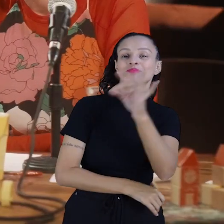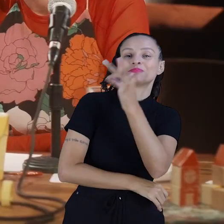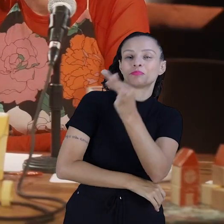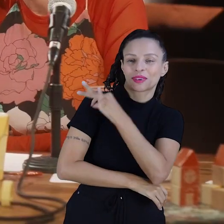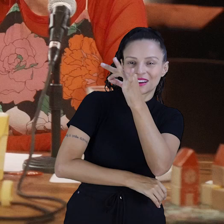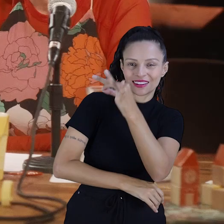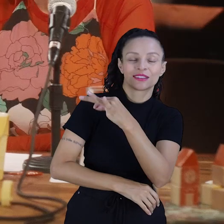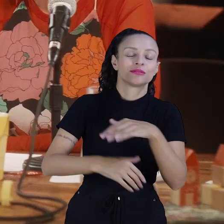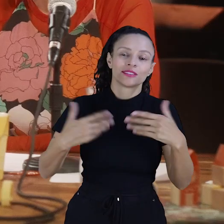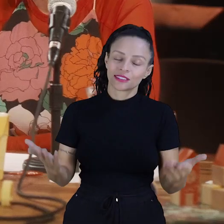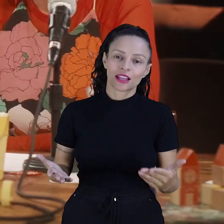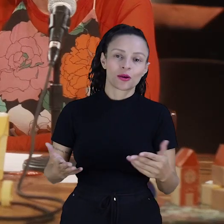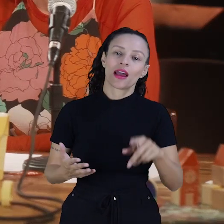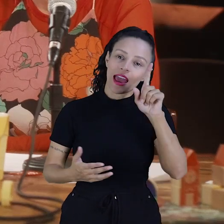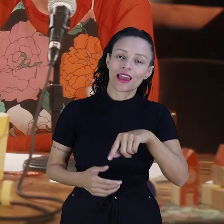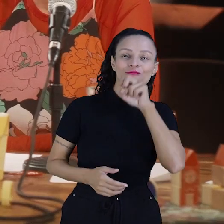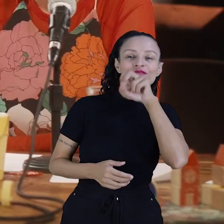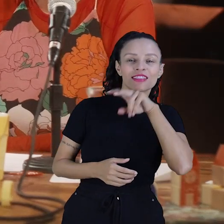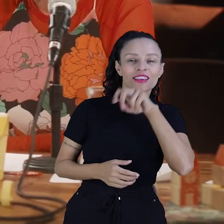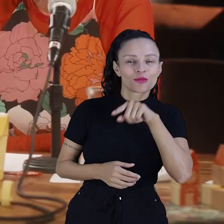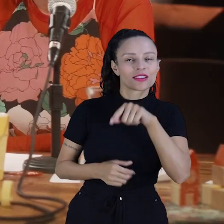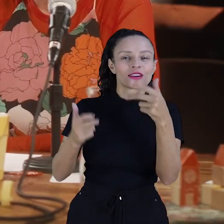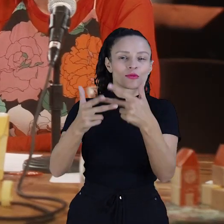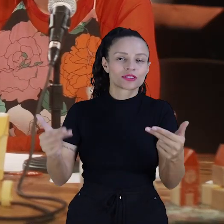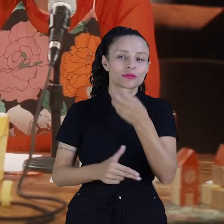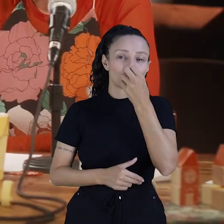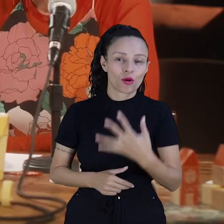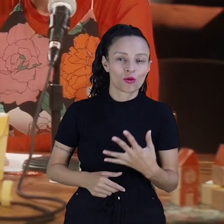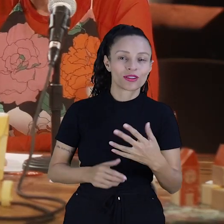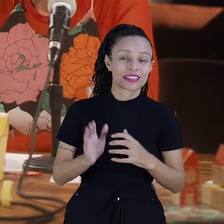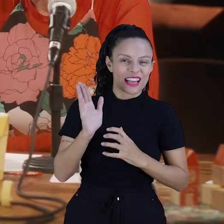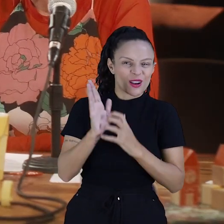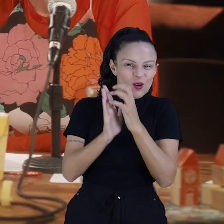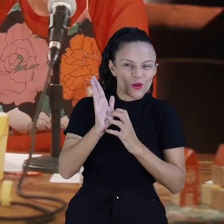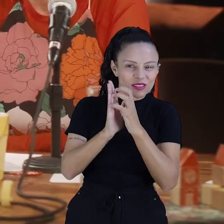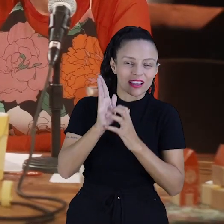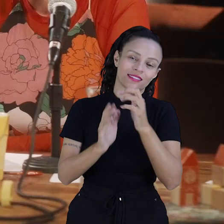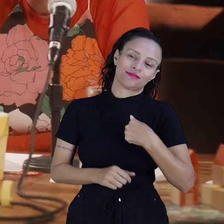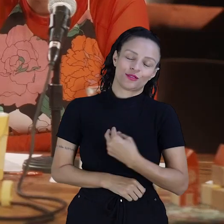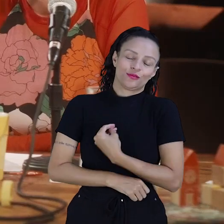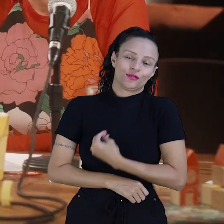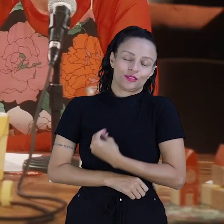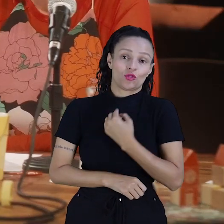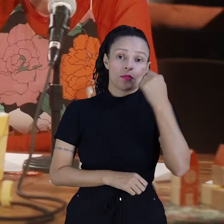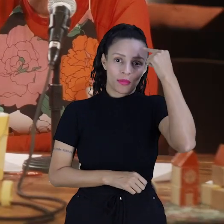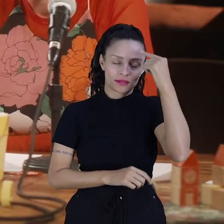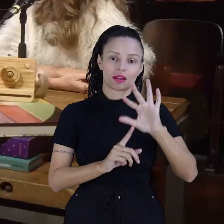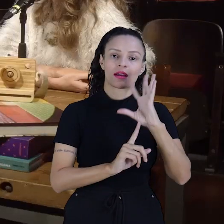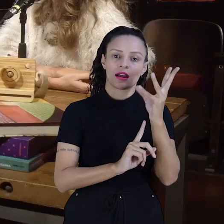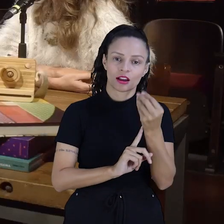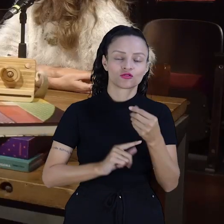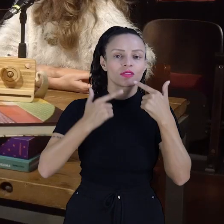teatro me picaram e é desse veneno, dessa coisa boa aí, dessa coceira que eu